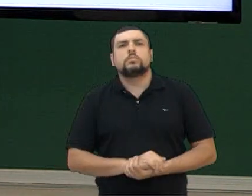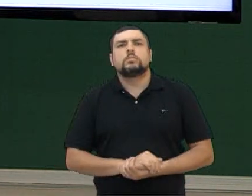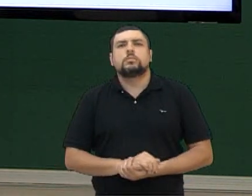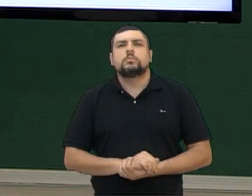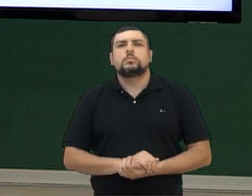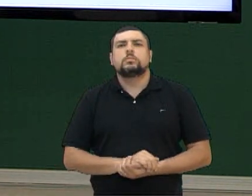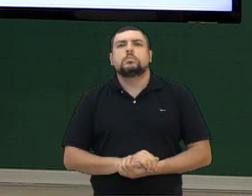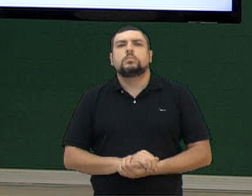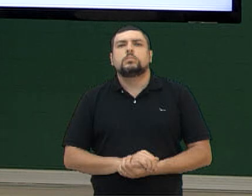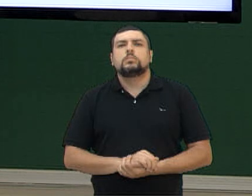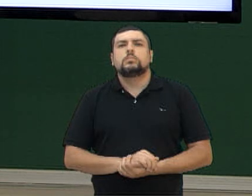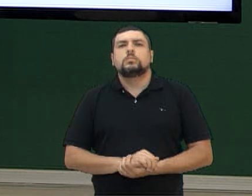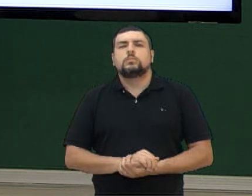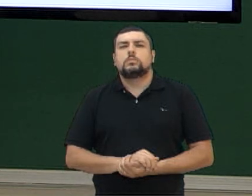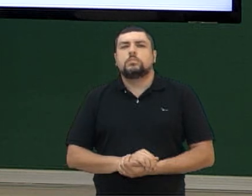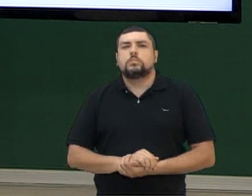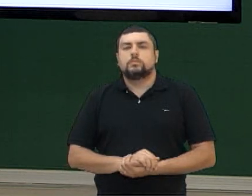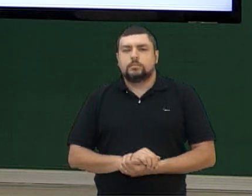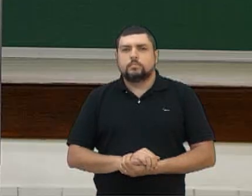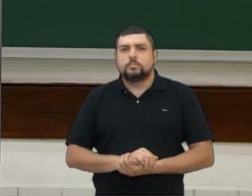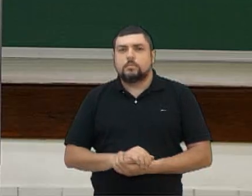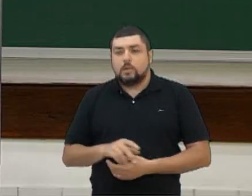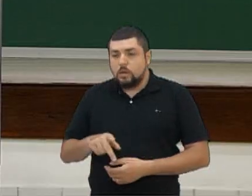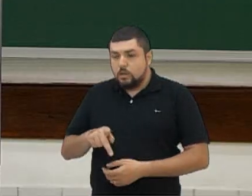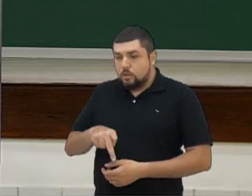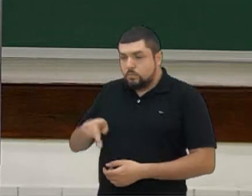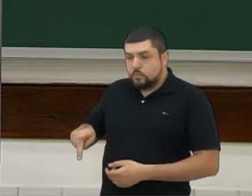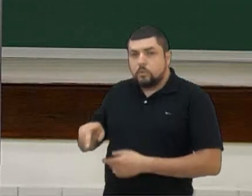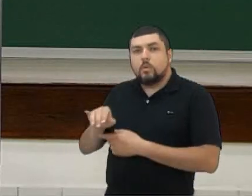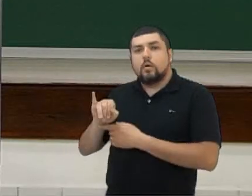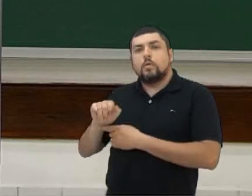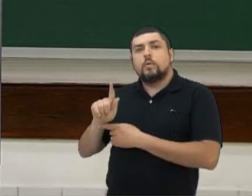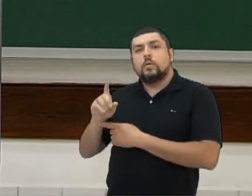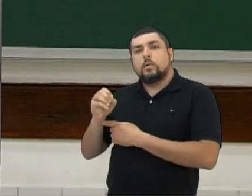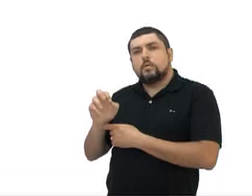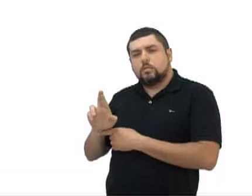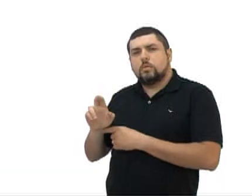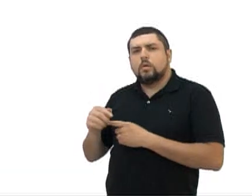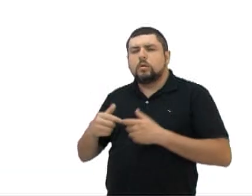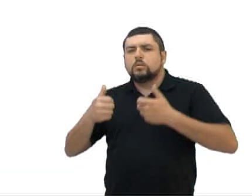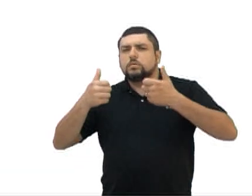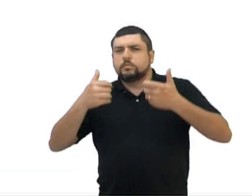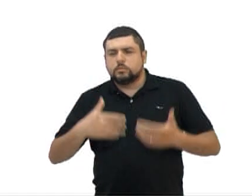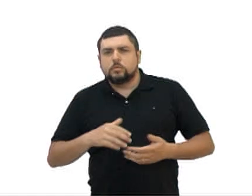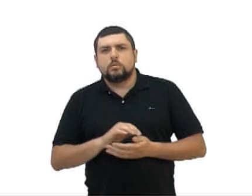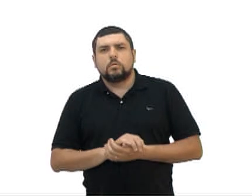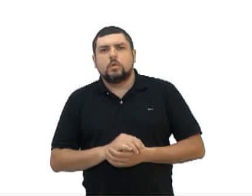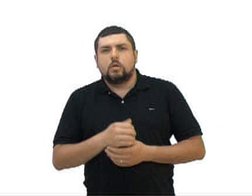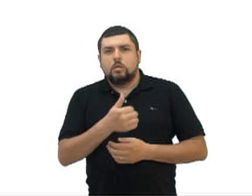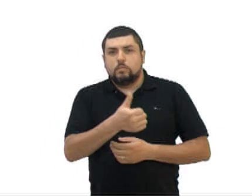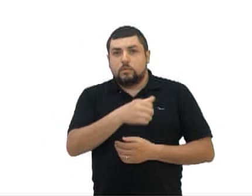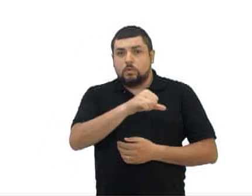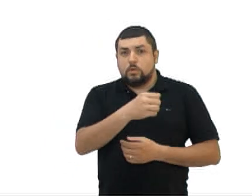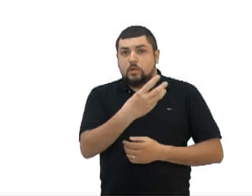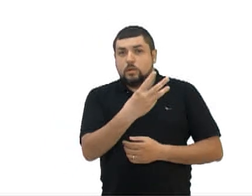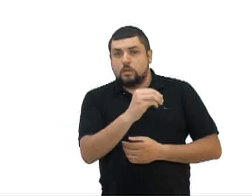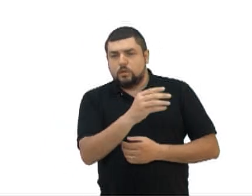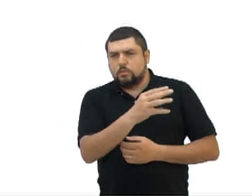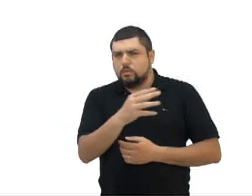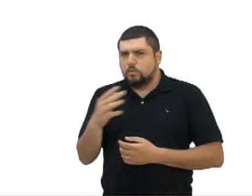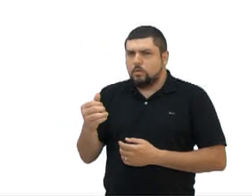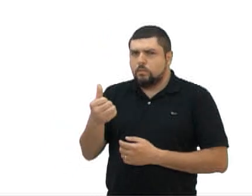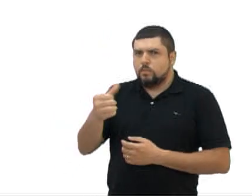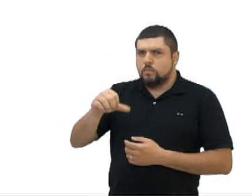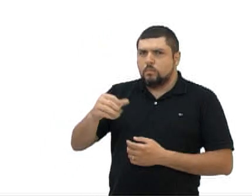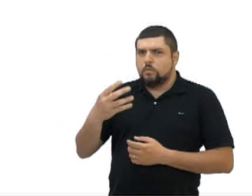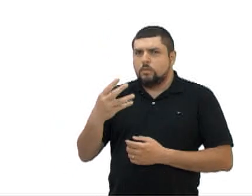Então, o professor Igor Machado ele vai dizer o seguinte: o grande progresso entre 1930 e 1945 aconteceu